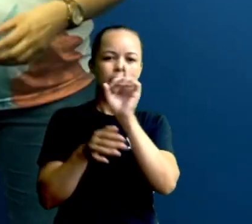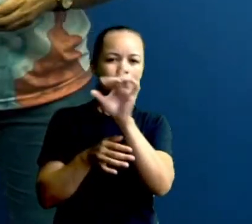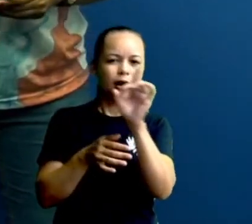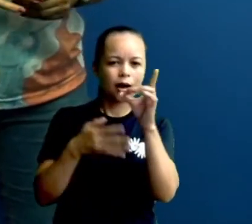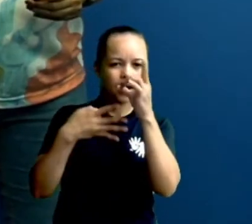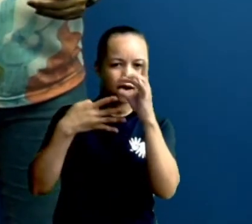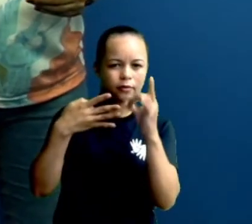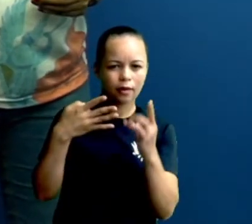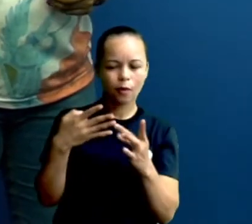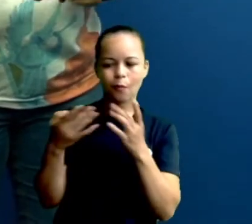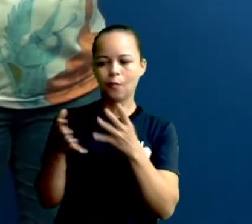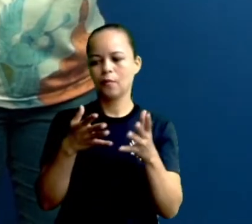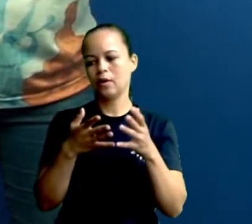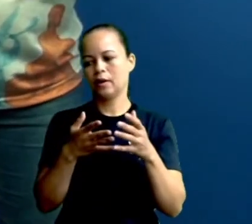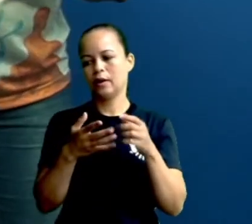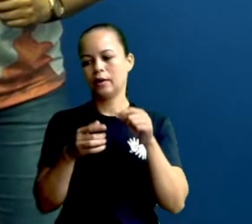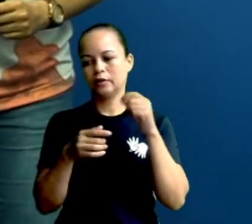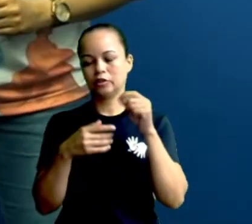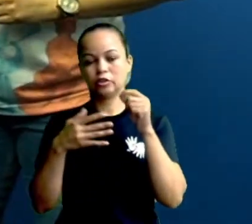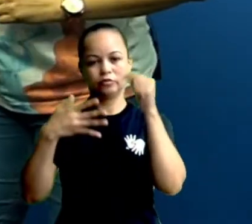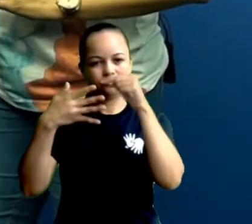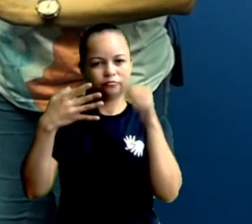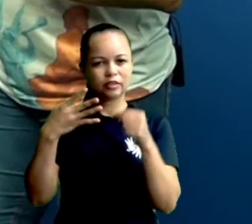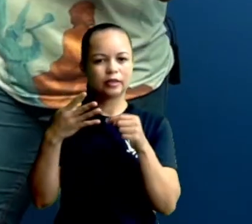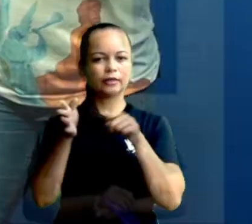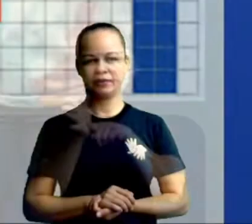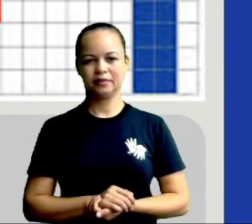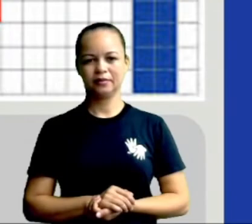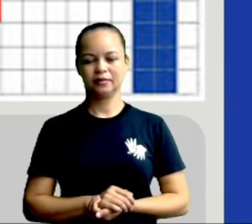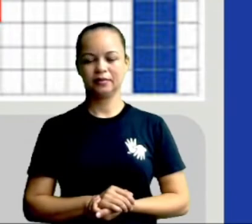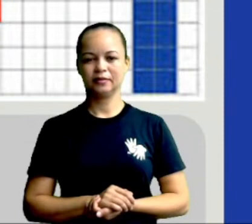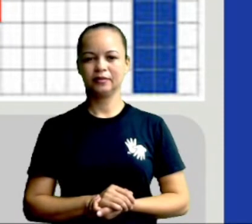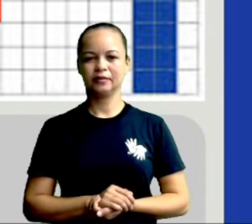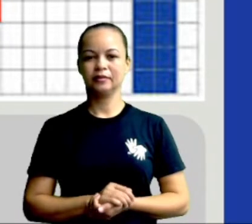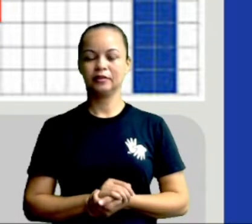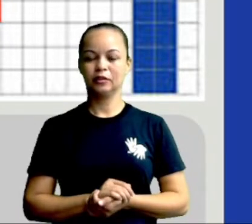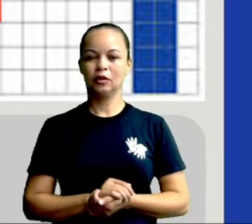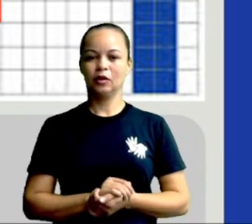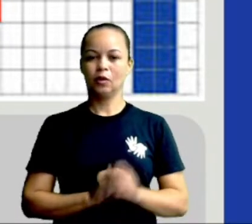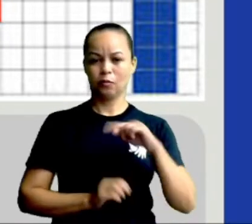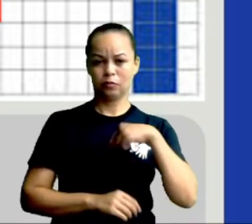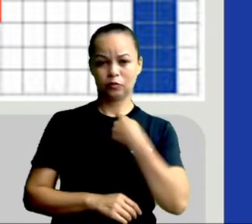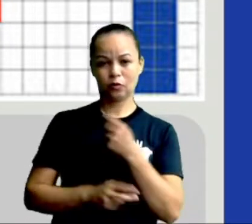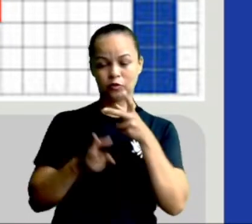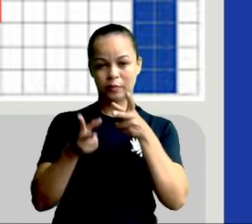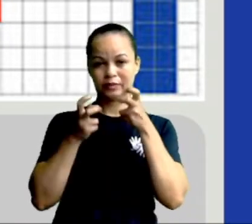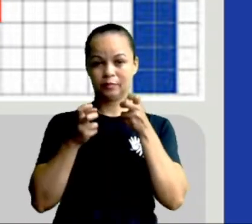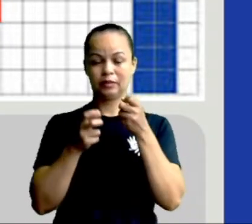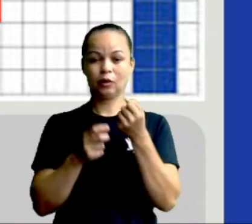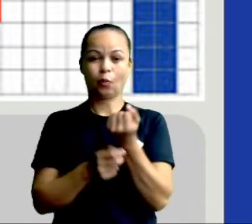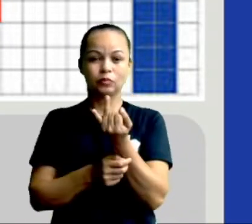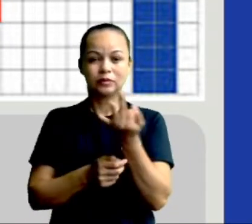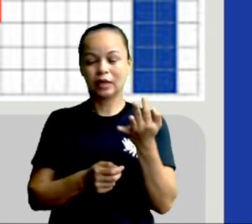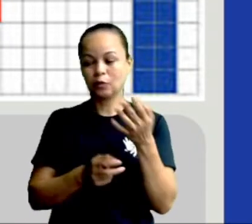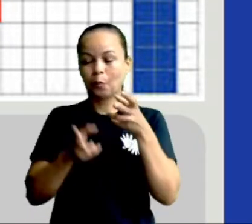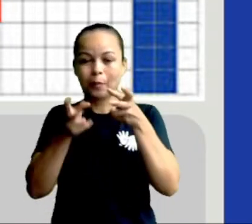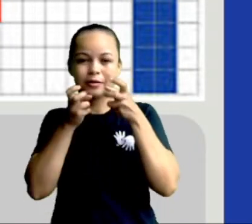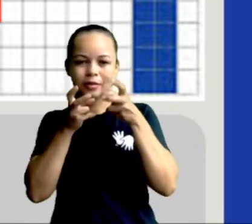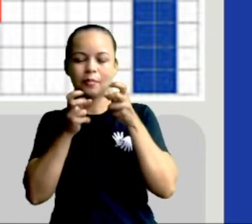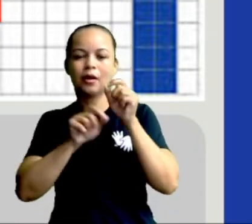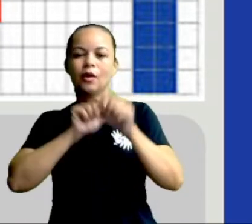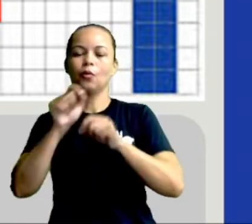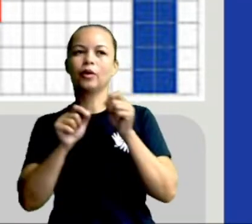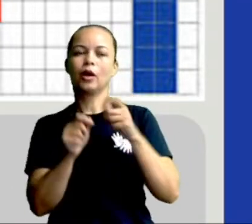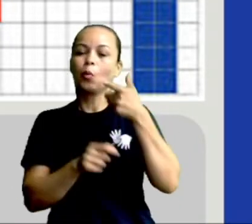mesma medida, a gente vai analisar a letrinha D, tá? Como a gente percebeu que contando os quadradinhos a gente consegue ter,